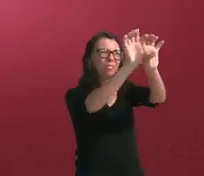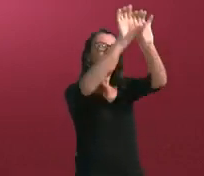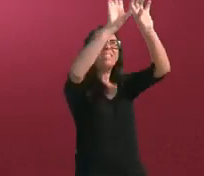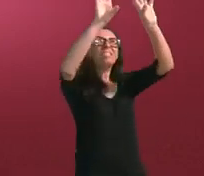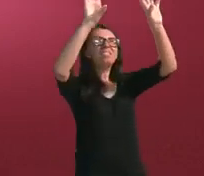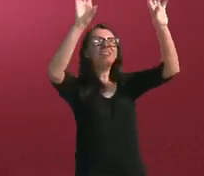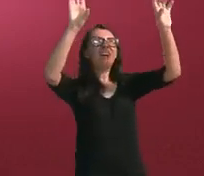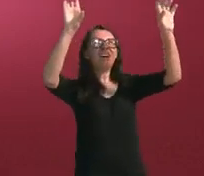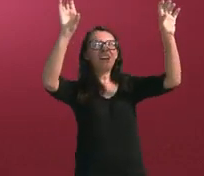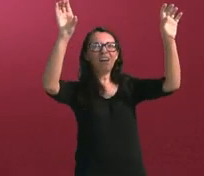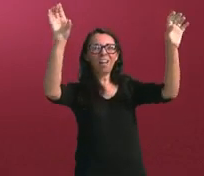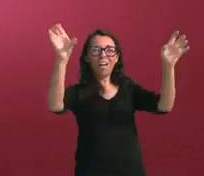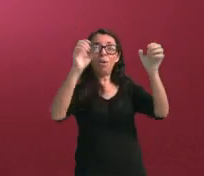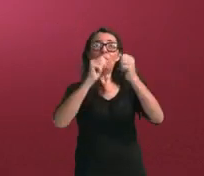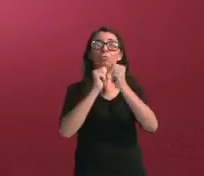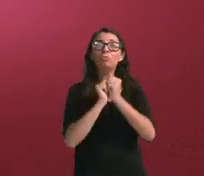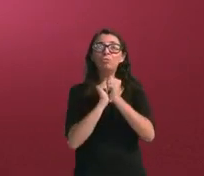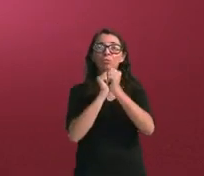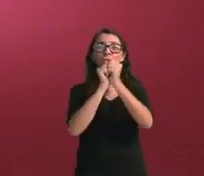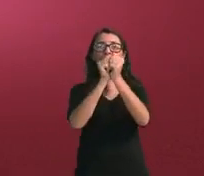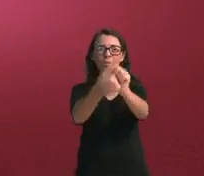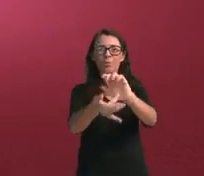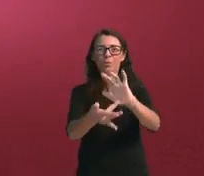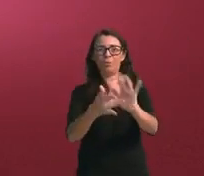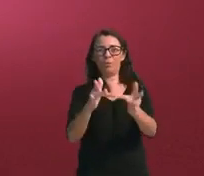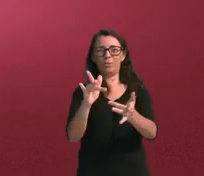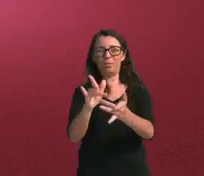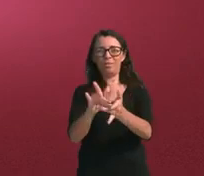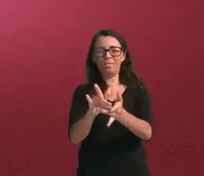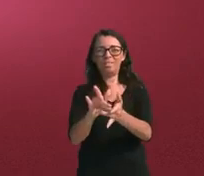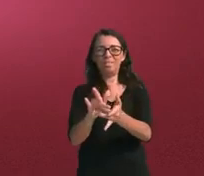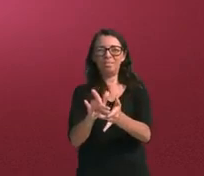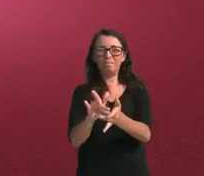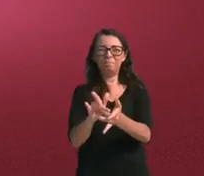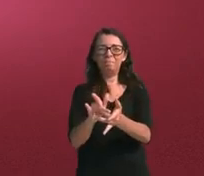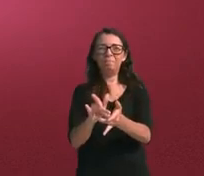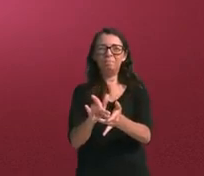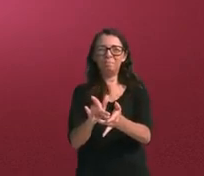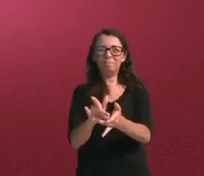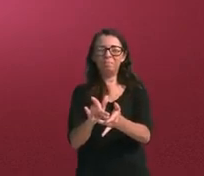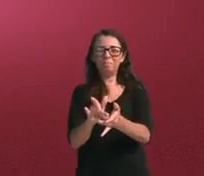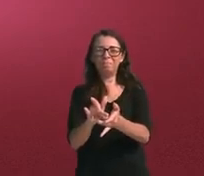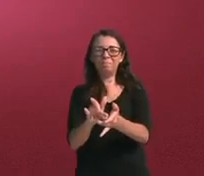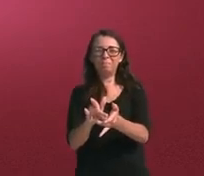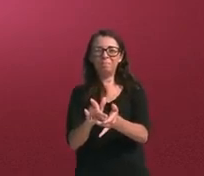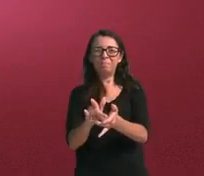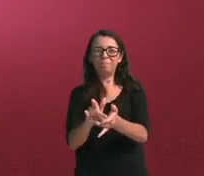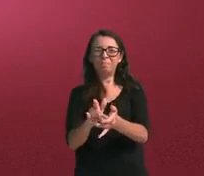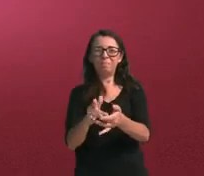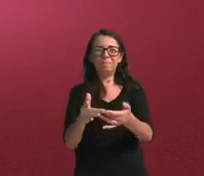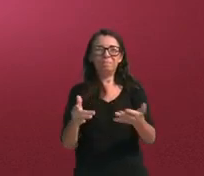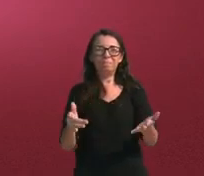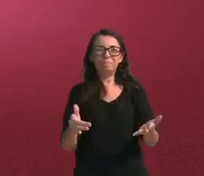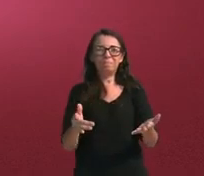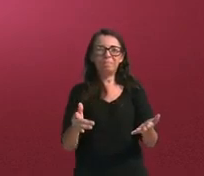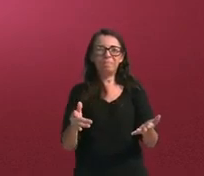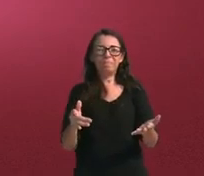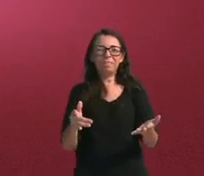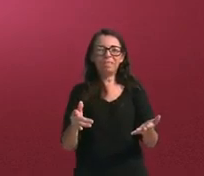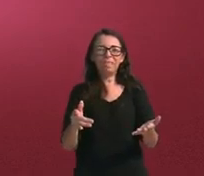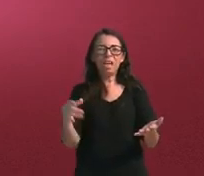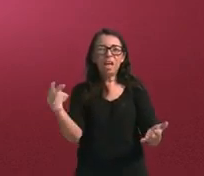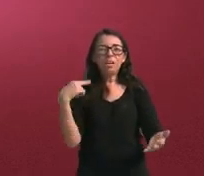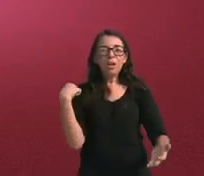o quê. Jesus fala assim: mas antes vocês devem se alegrar em estar